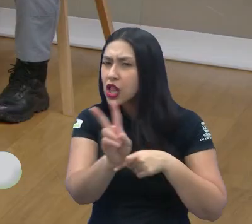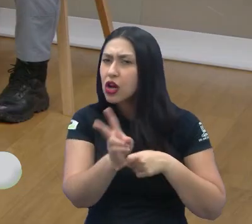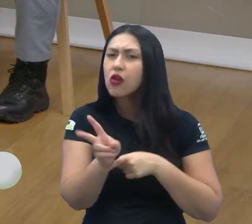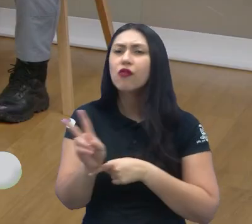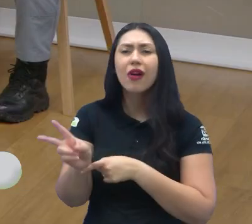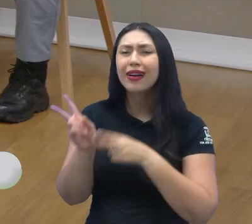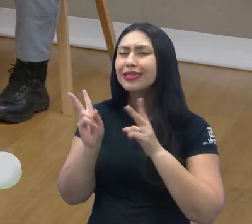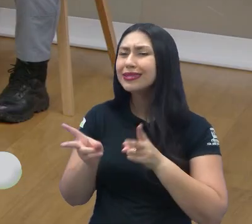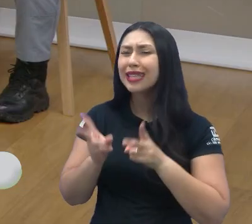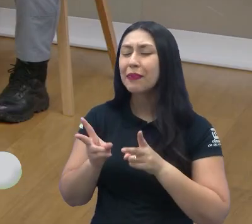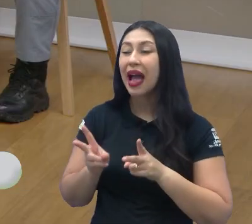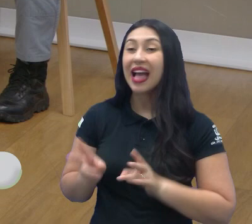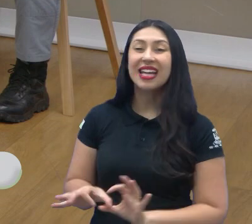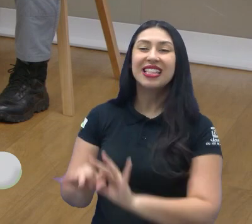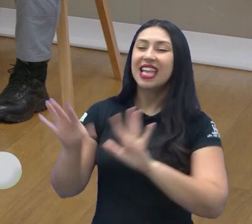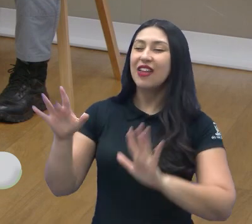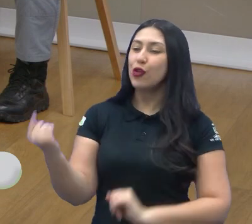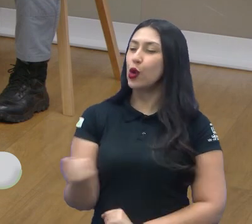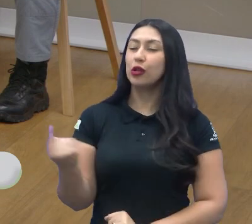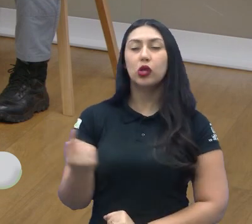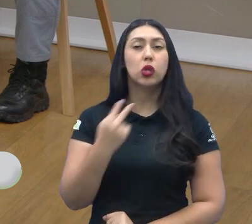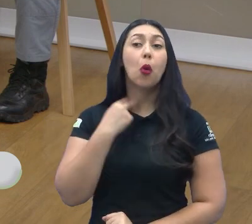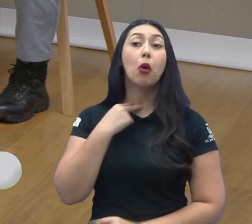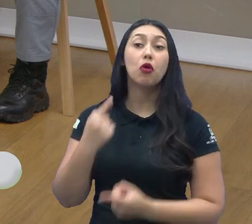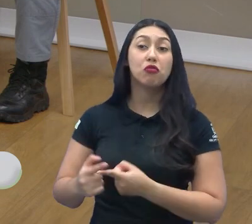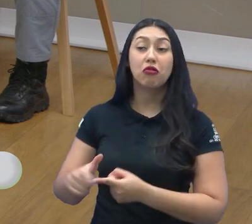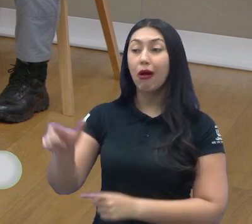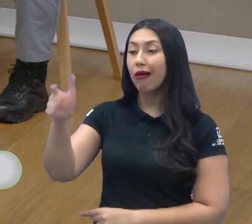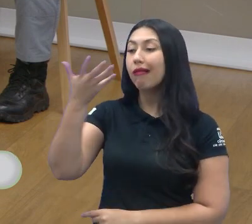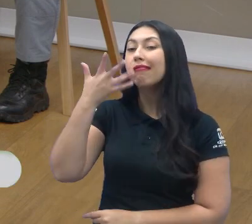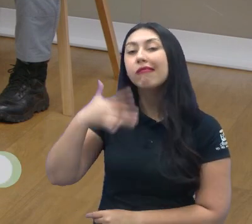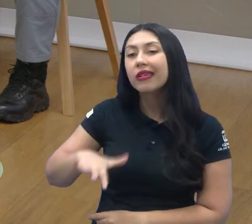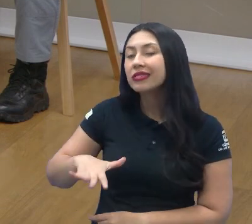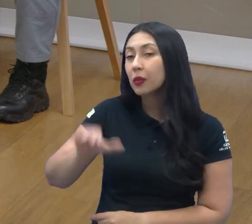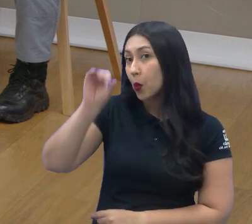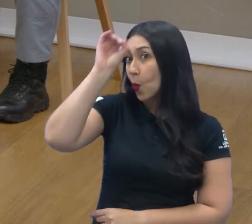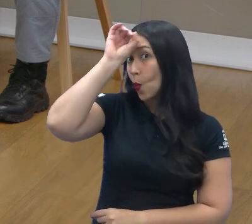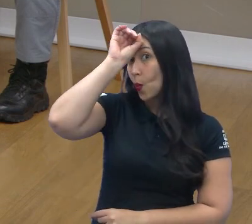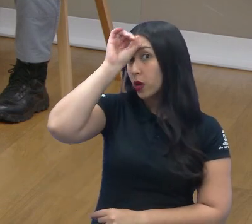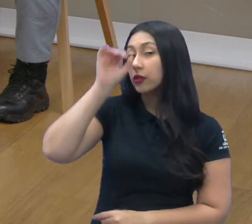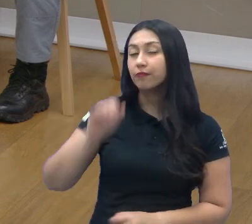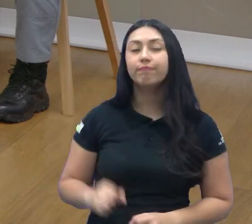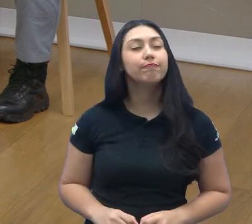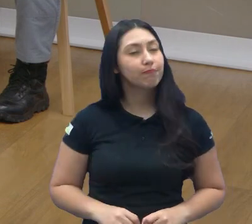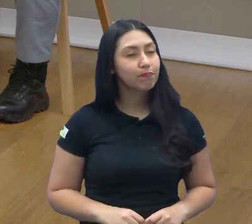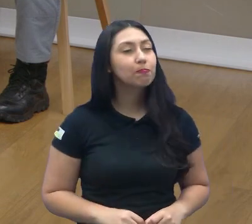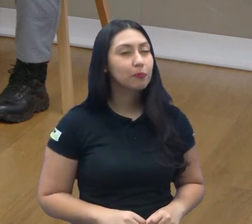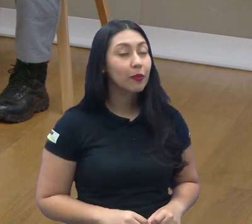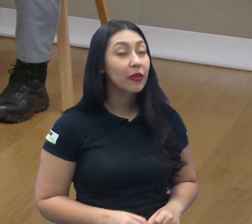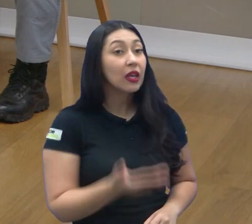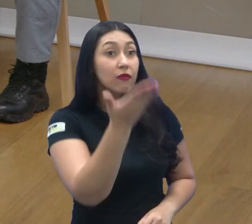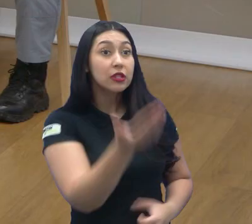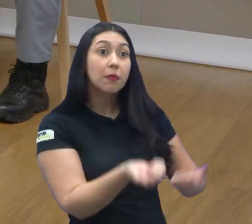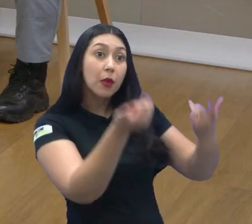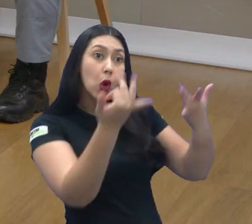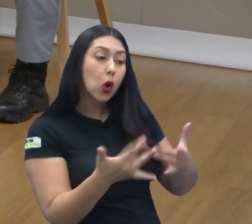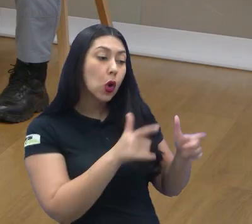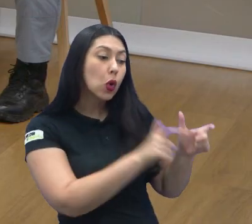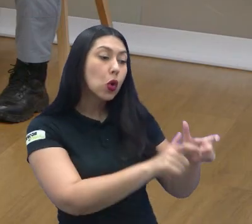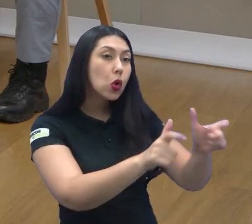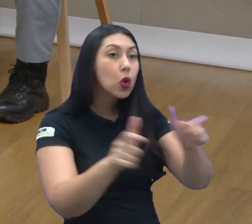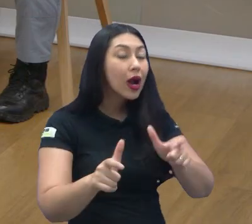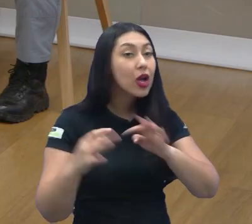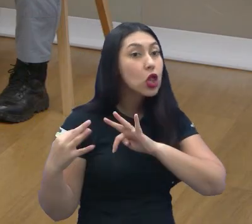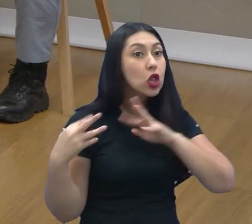deixar a criança sozinha, porque ela não tem muita noção do que é o perigo ali no local, né? Perfeito. Tenente, você falou que todos os cômodos oferecem risco